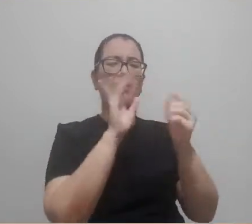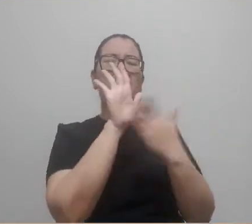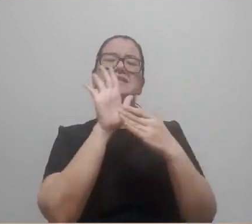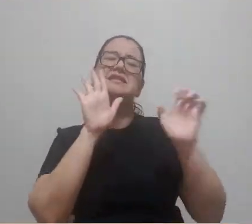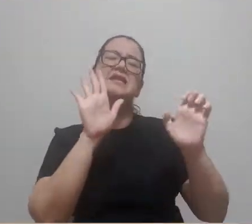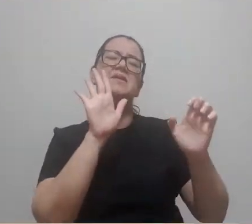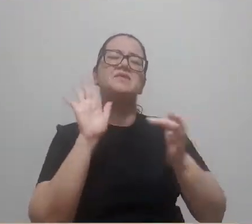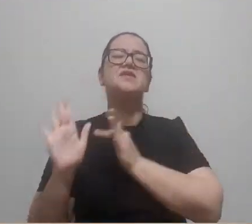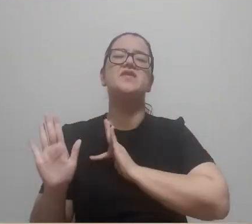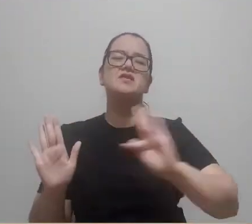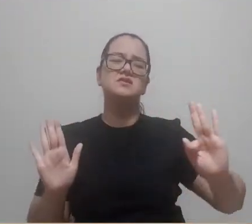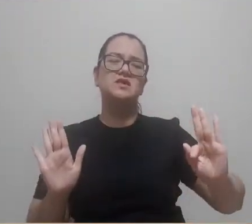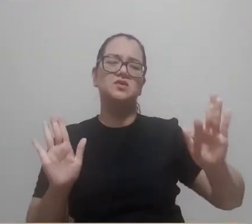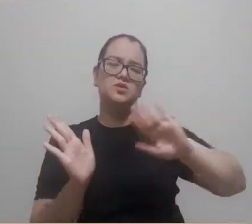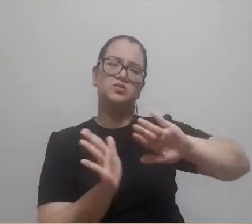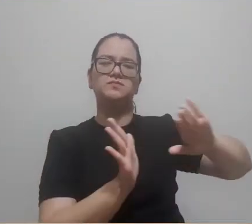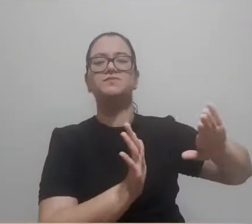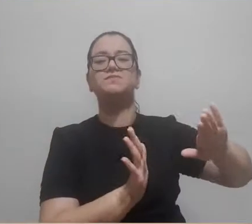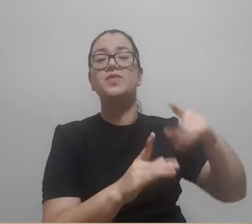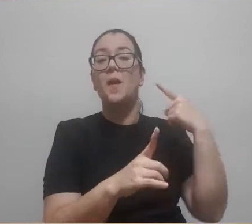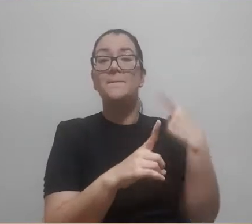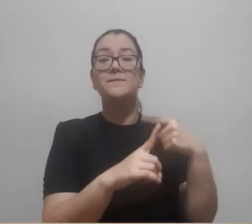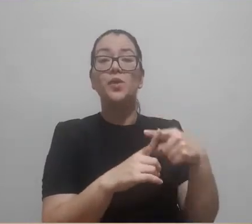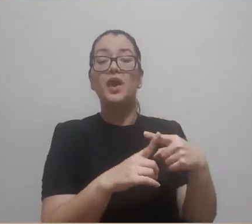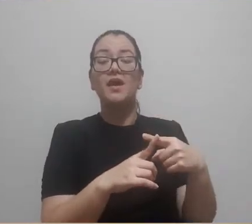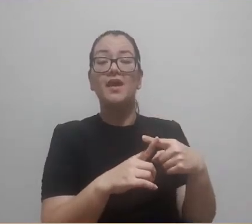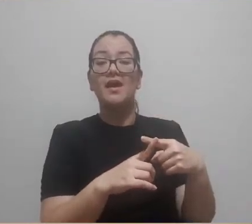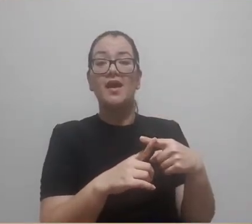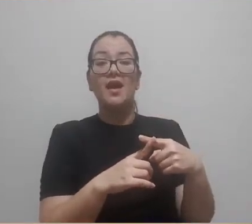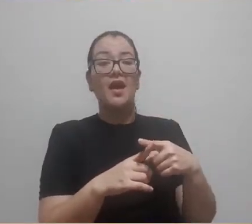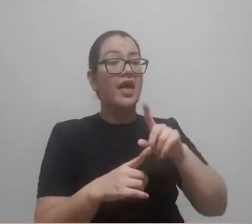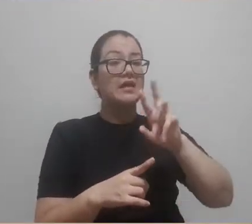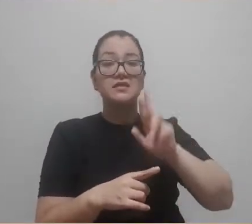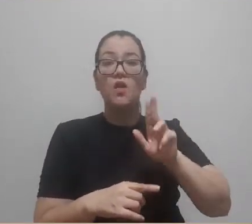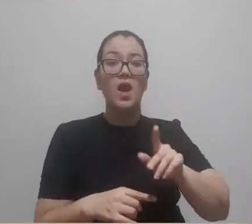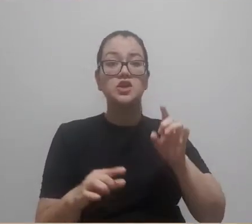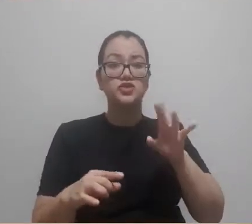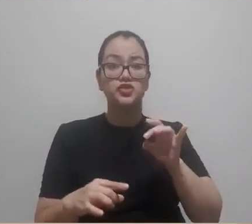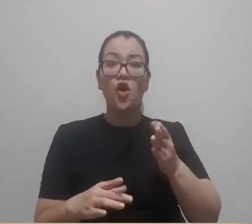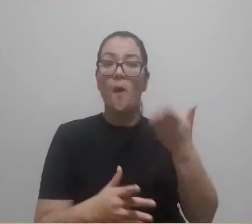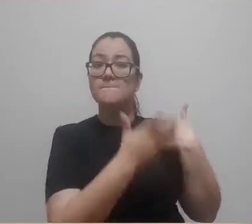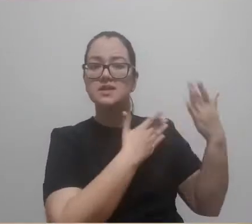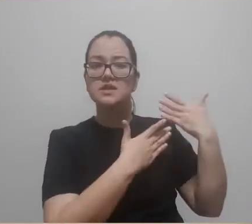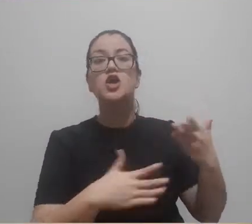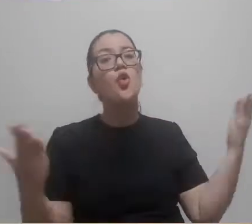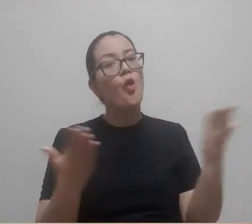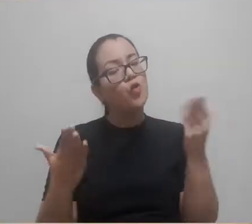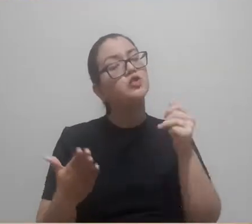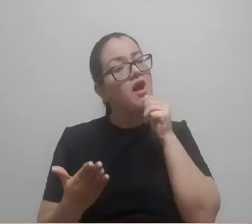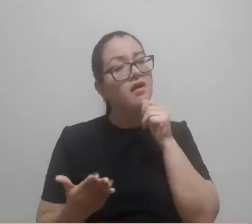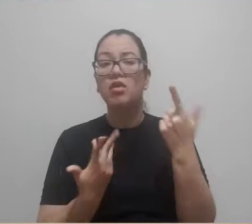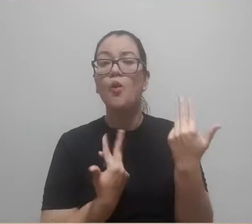de escribas e fariseus, que infelizmente não se restringia àquele tempo, se restringe ainda agora, ou seja,